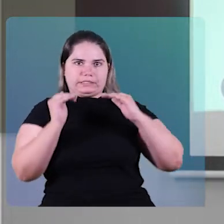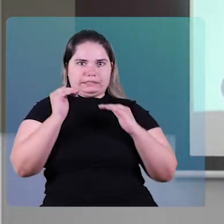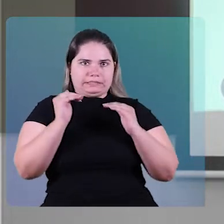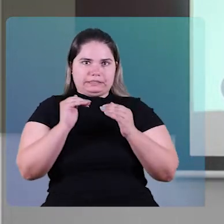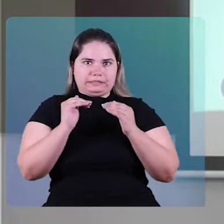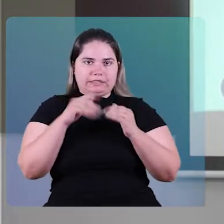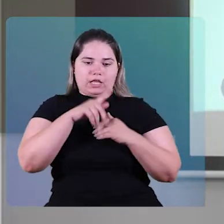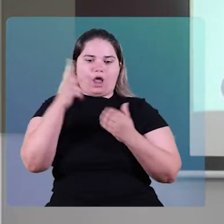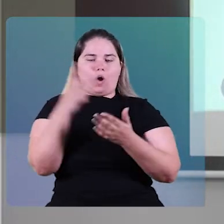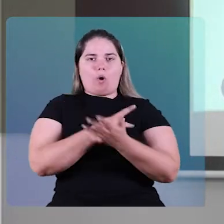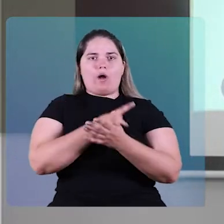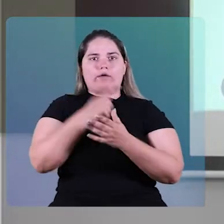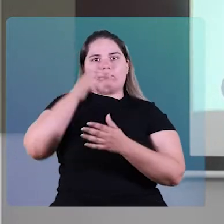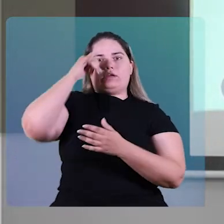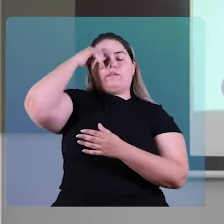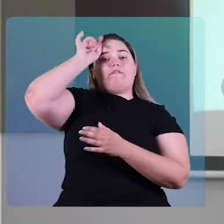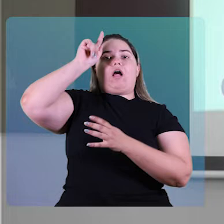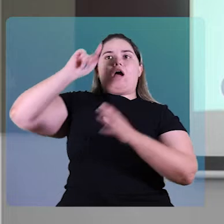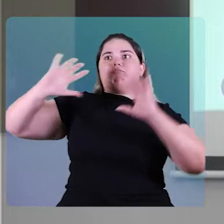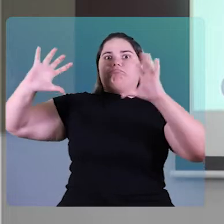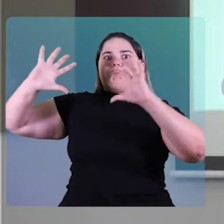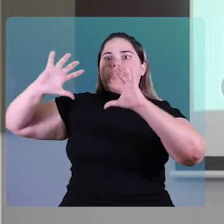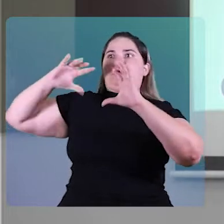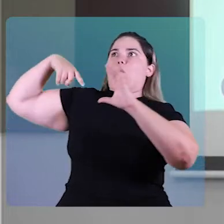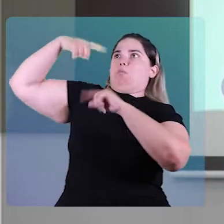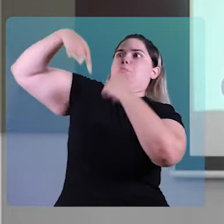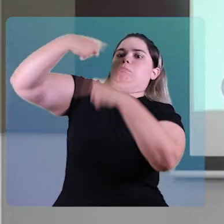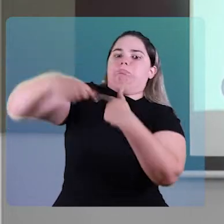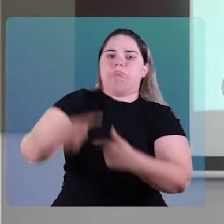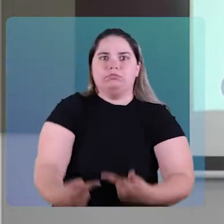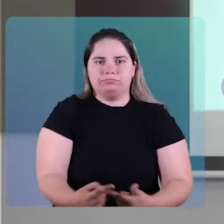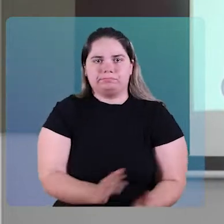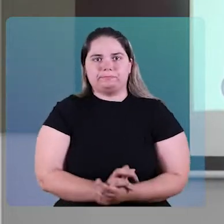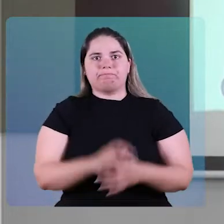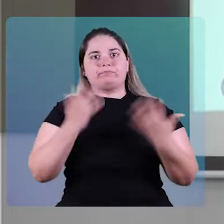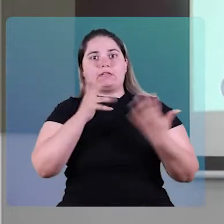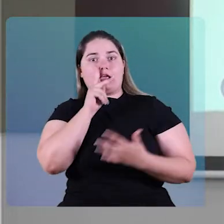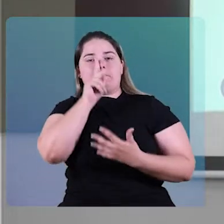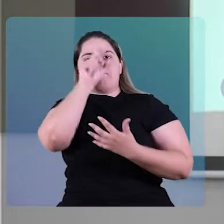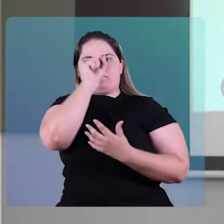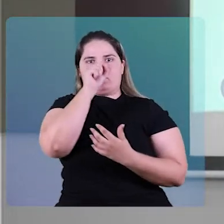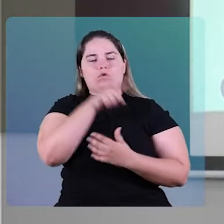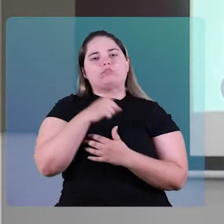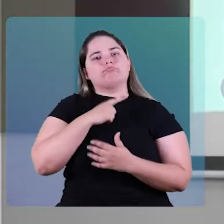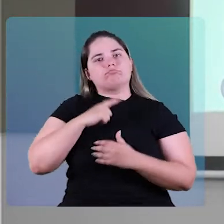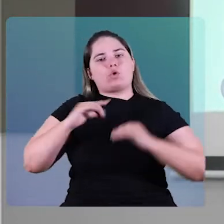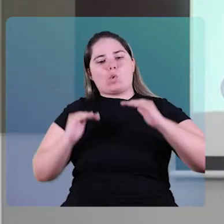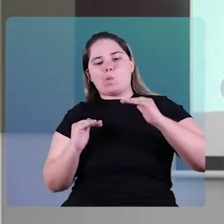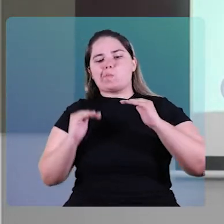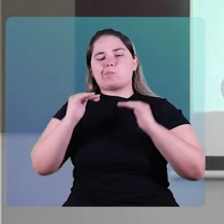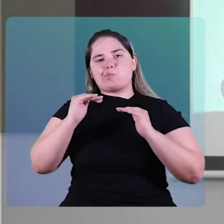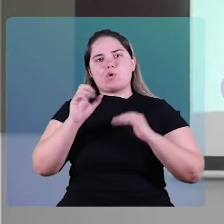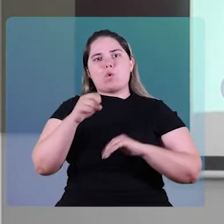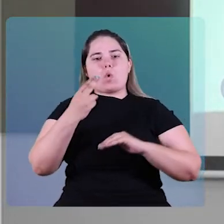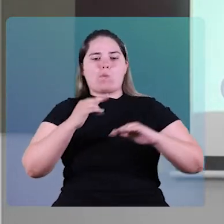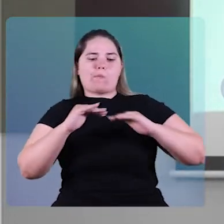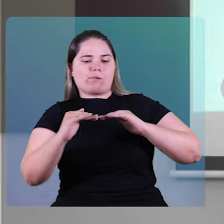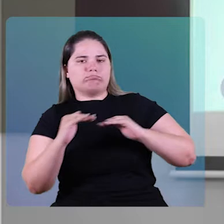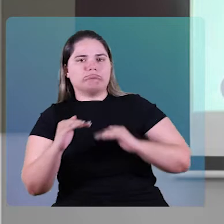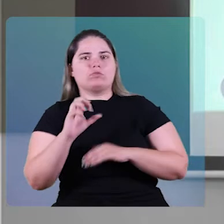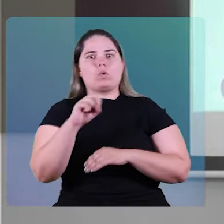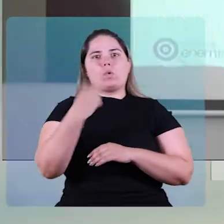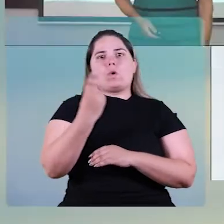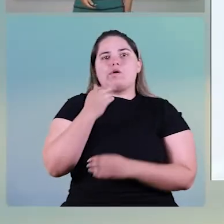role rocha abaixo. Então as forças provocam equilíbrio ou movimento ou